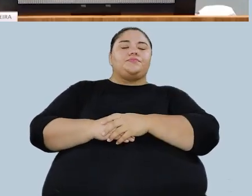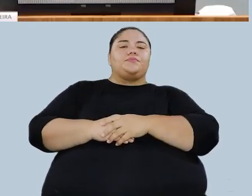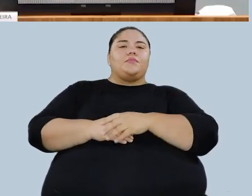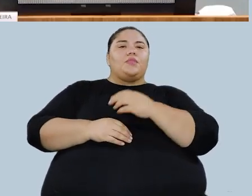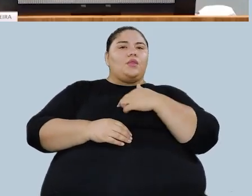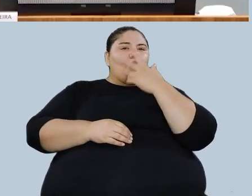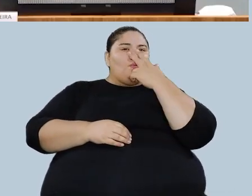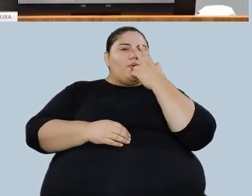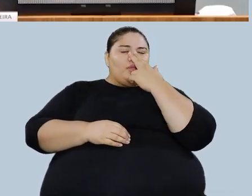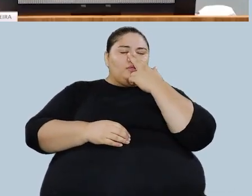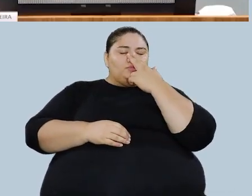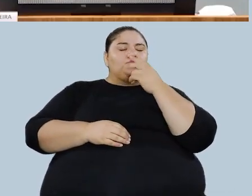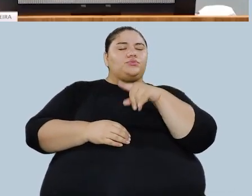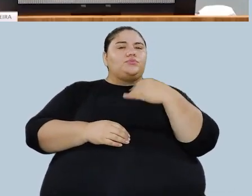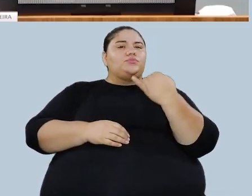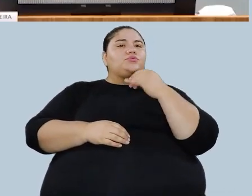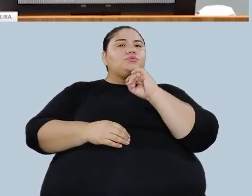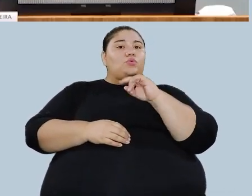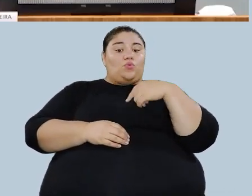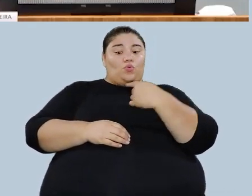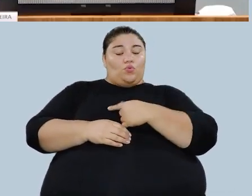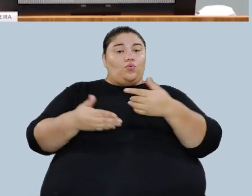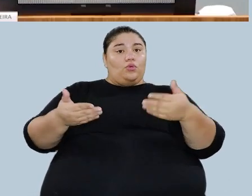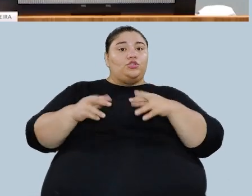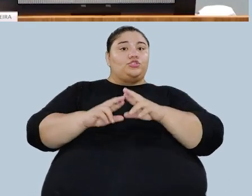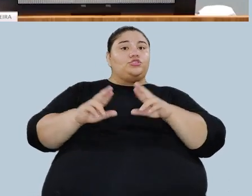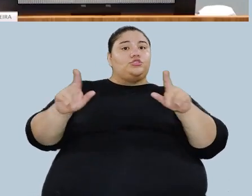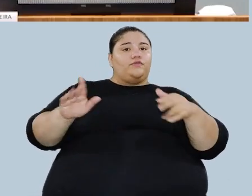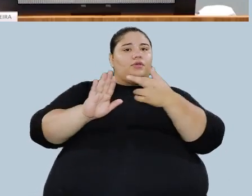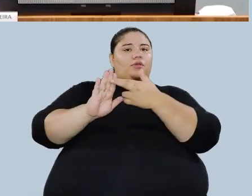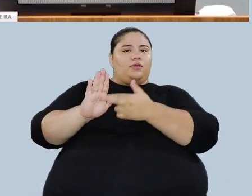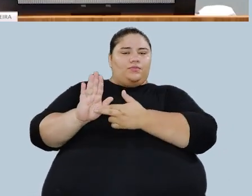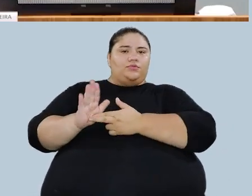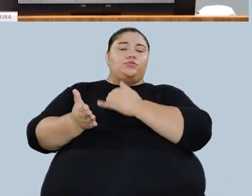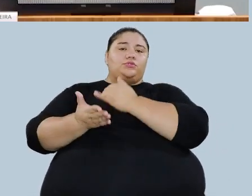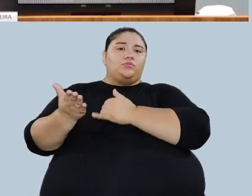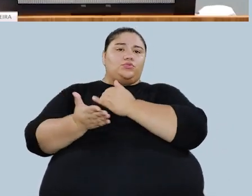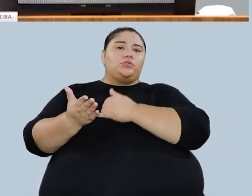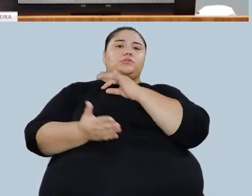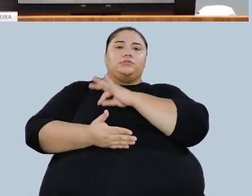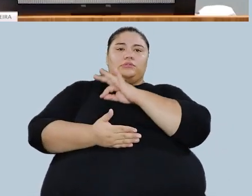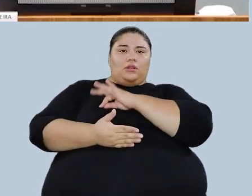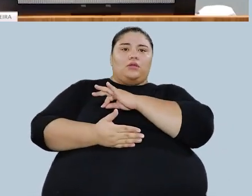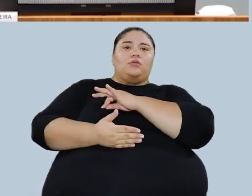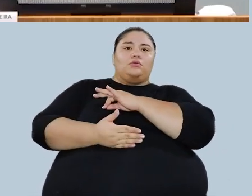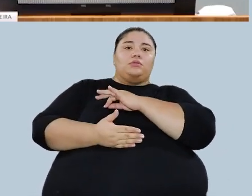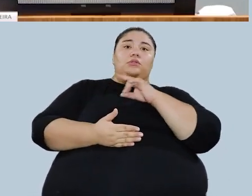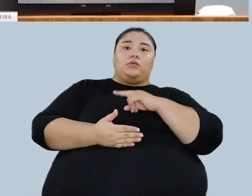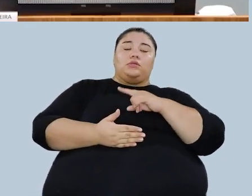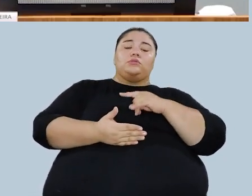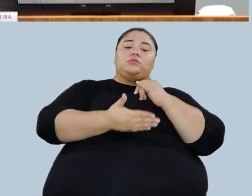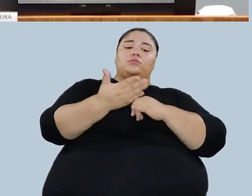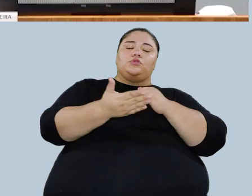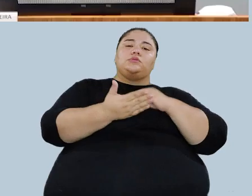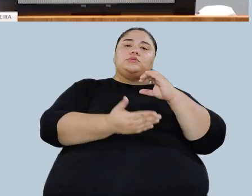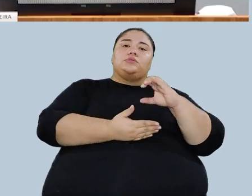eu acho que o essencial é que se entenda o seguinte: hoje nós temos uma diferenciação de regime de tributação da renda, né? Então, a tributação da